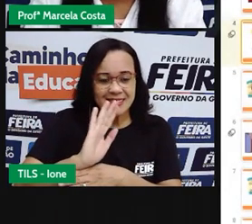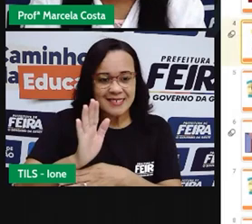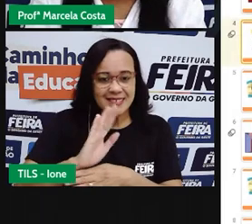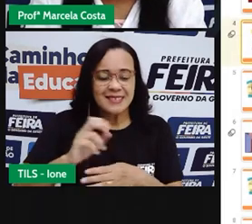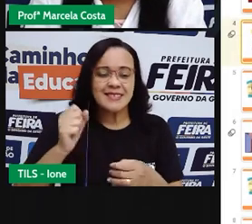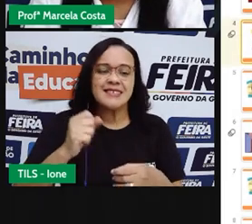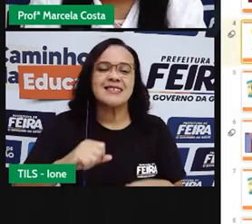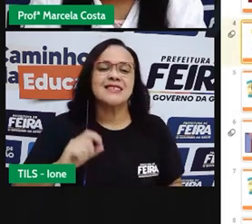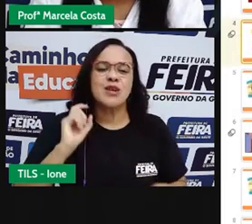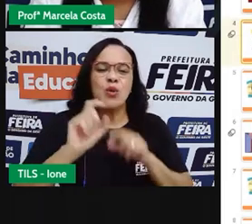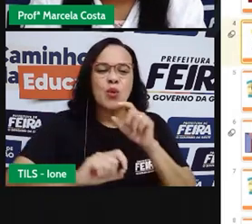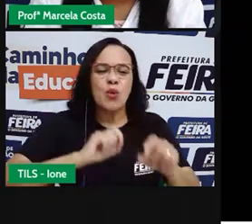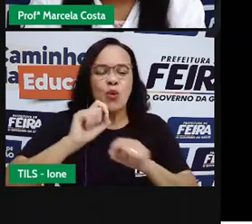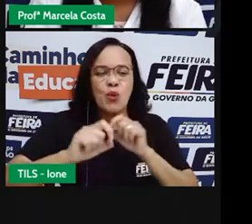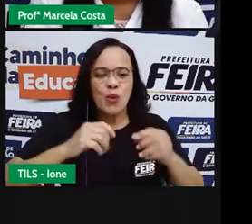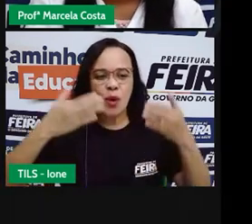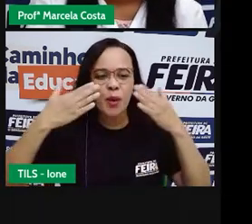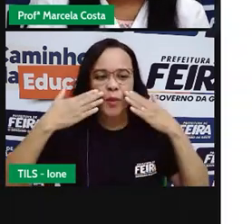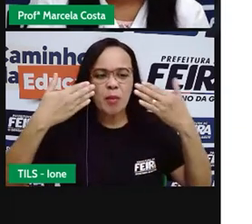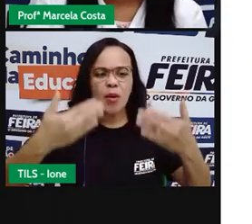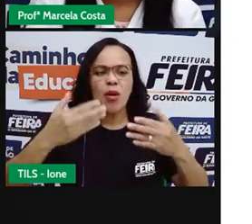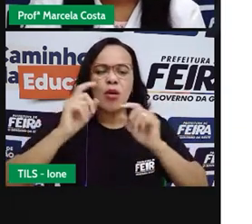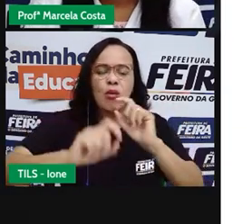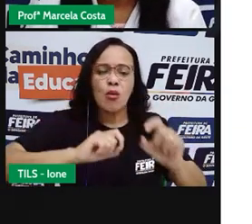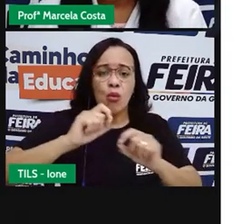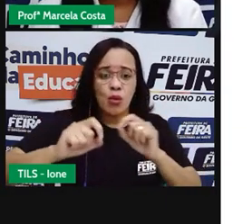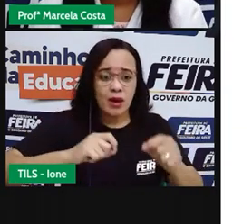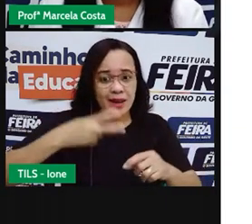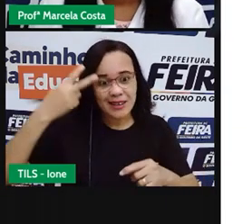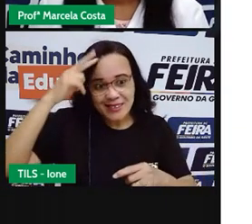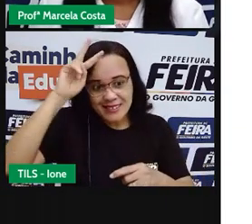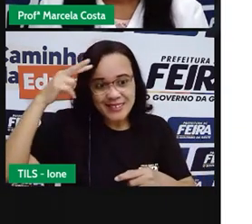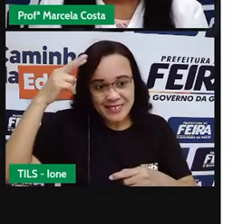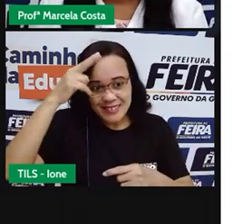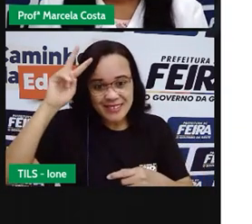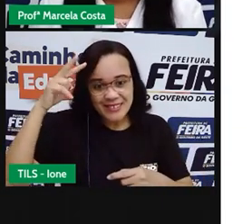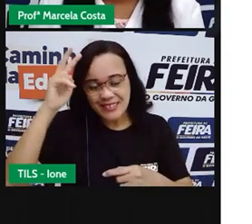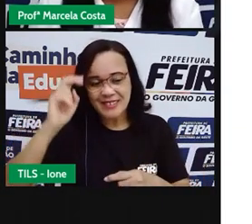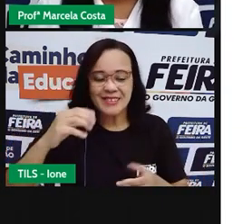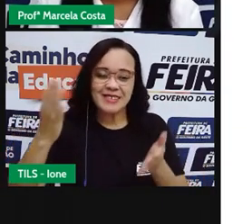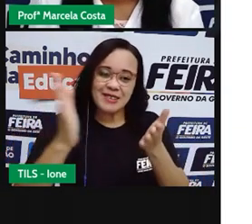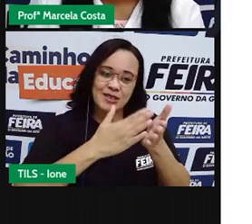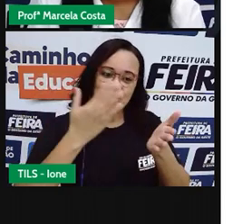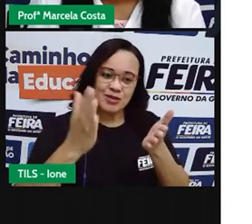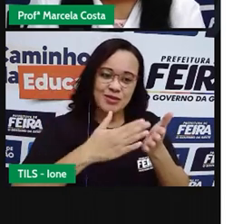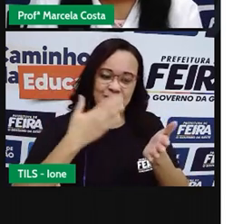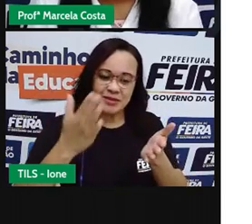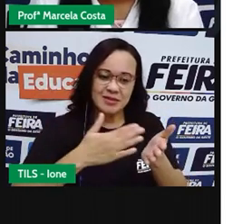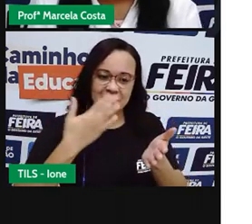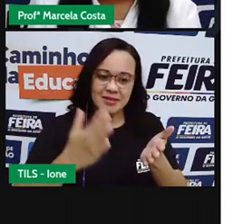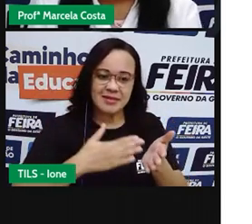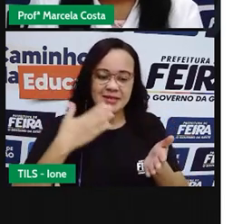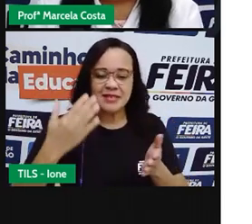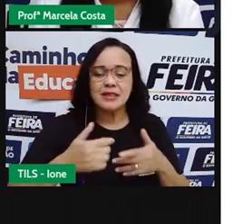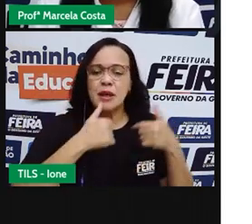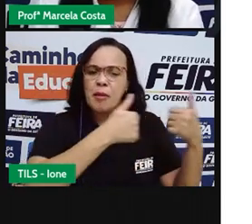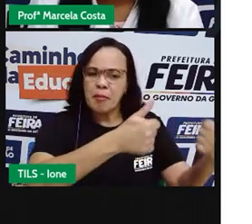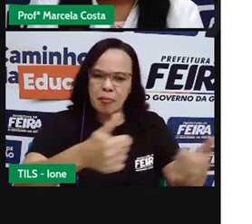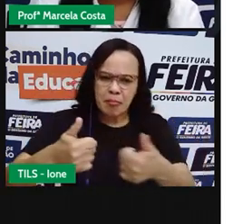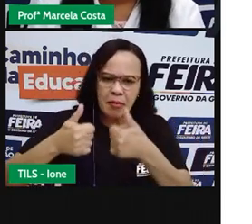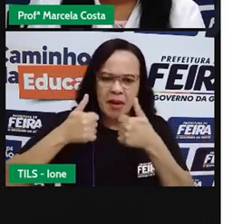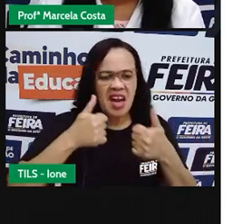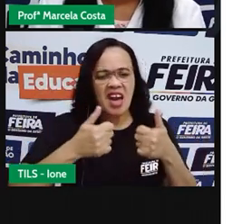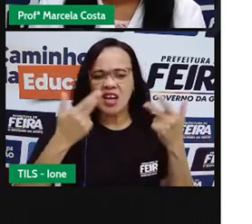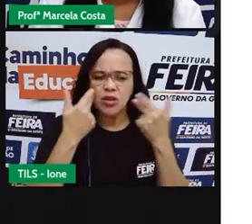um vídeo aí, né, que mostra pra gente essa história do livro Tudo Bem Ser